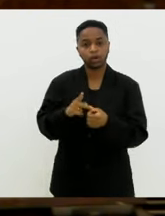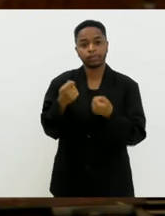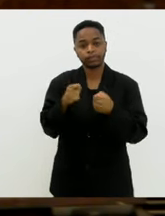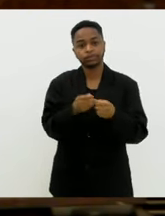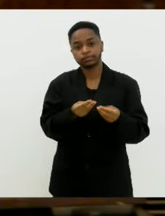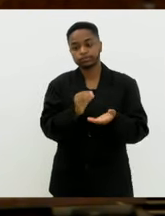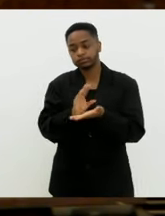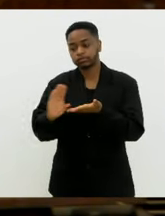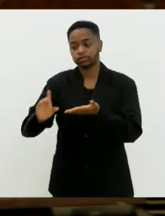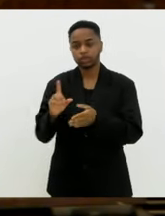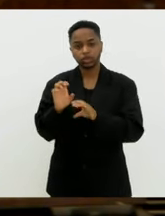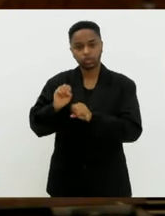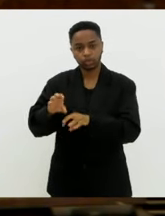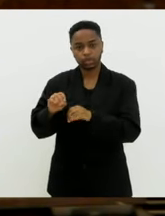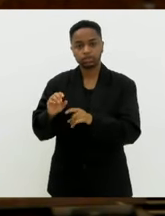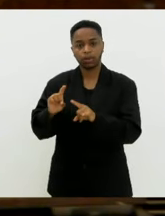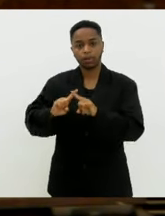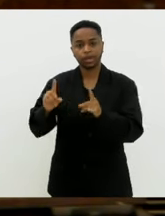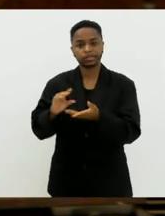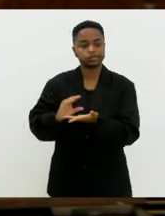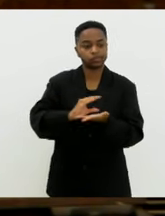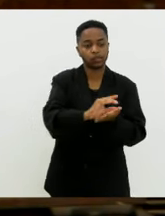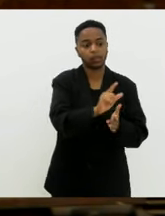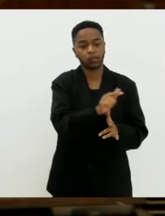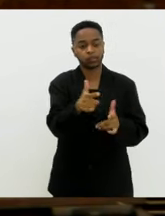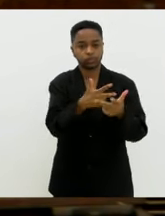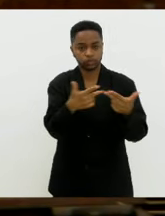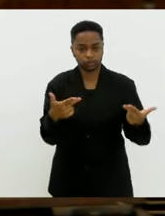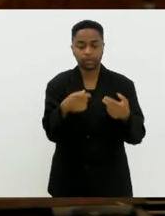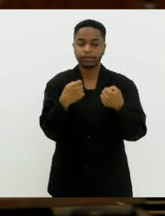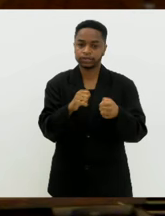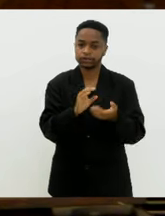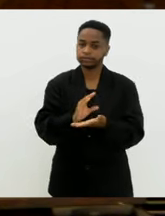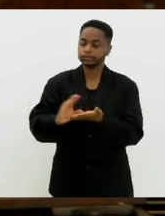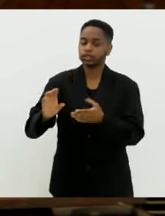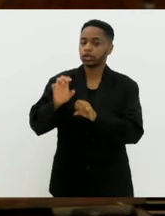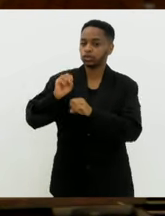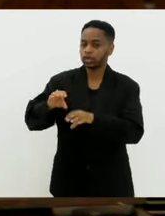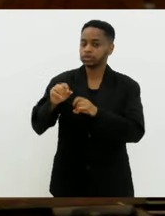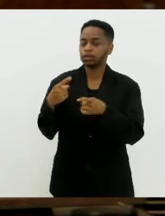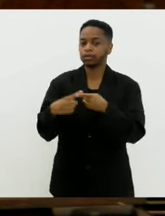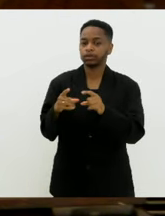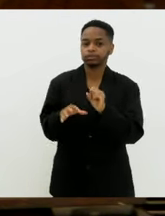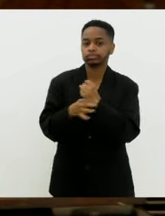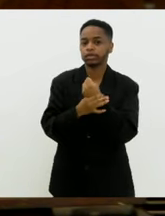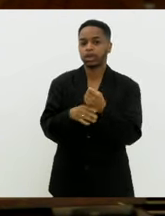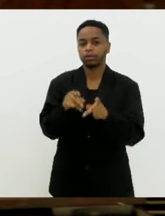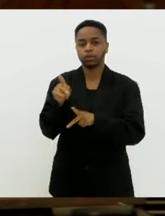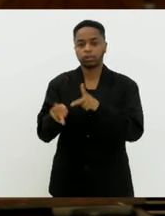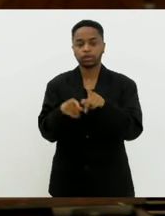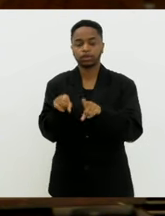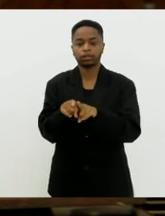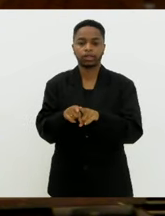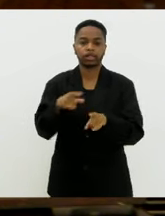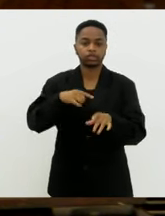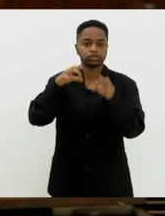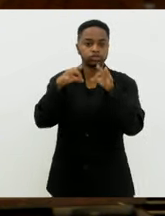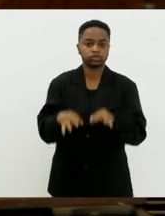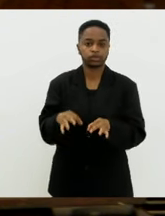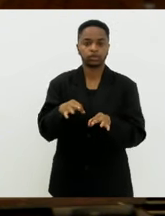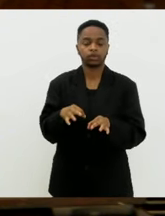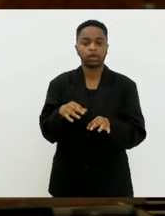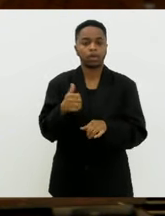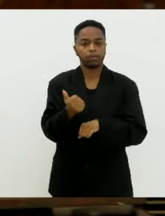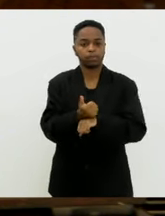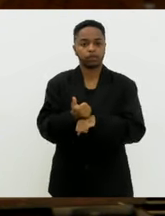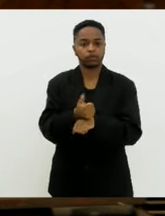sua finalidade e a gente garanta o direito à educação para a nossa população e o direito à dignidade para os nossos